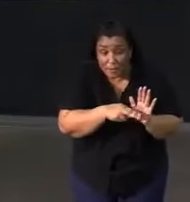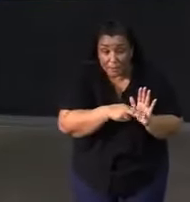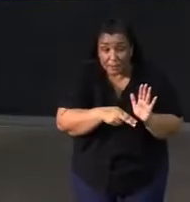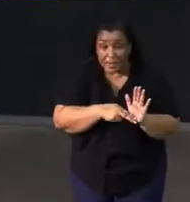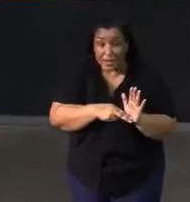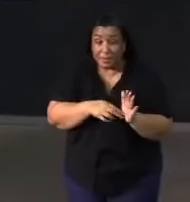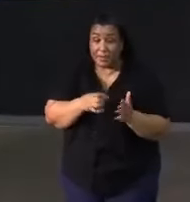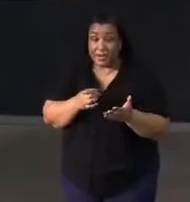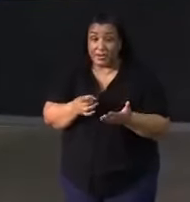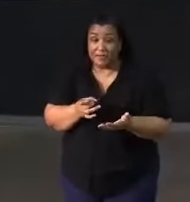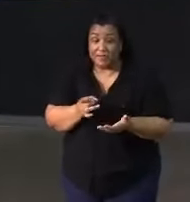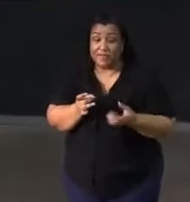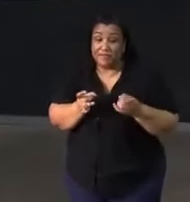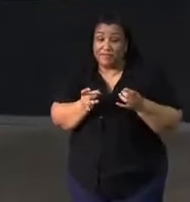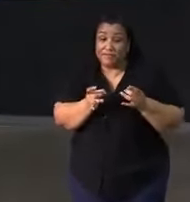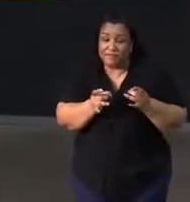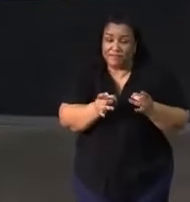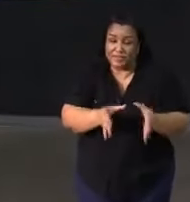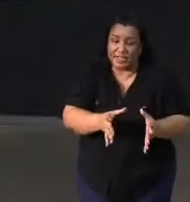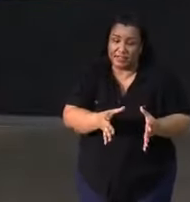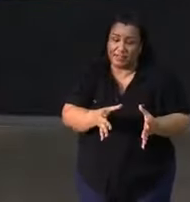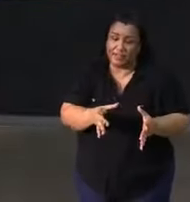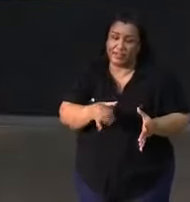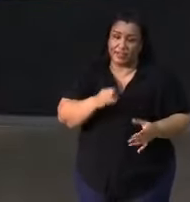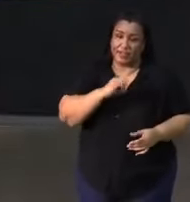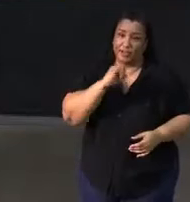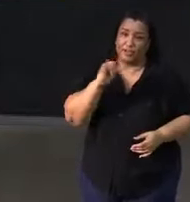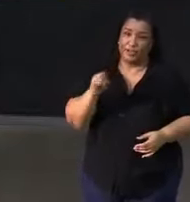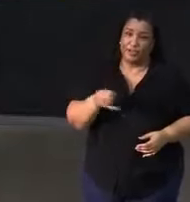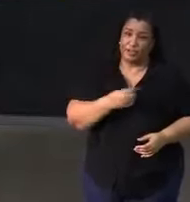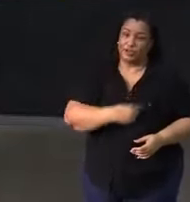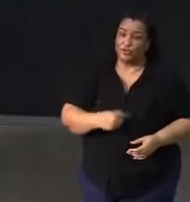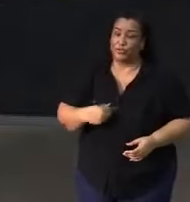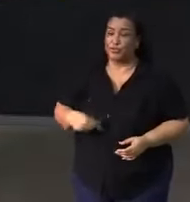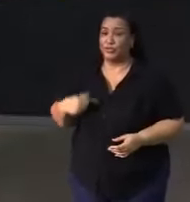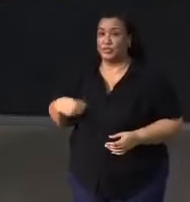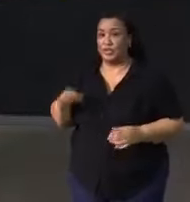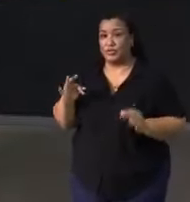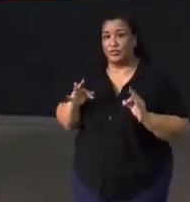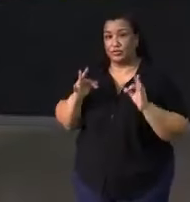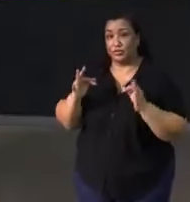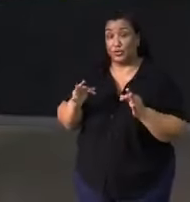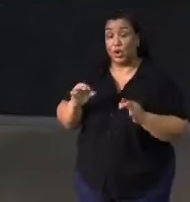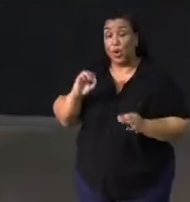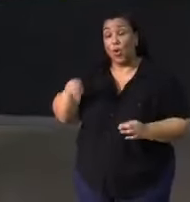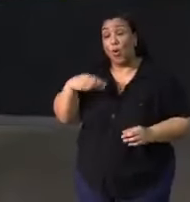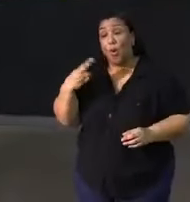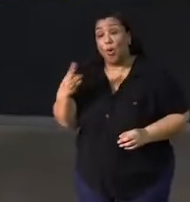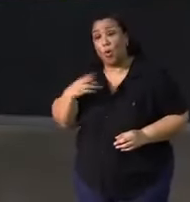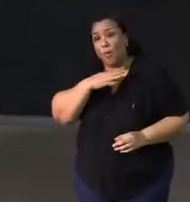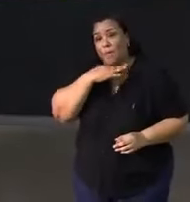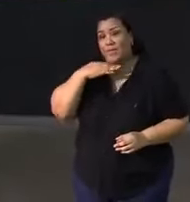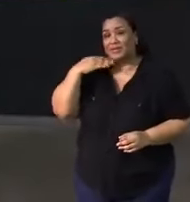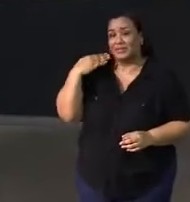se não fosse pela intervenção de Rubem, o mais velho, eles o teriam matado.